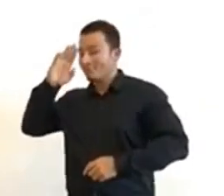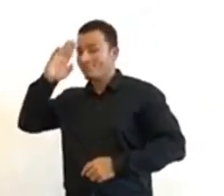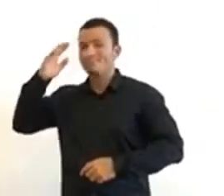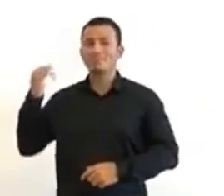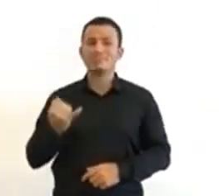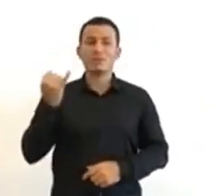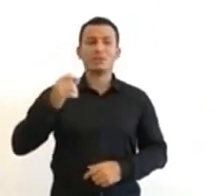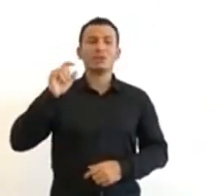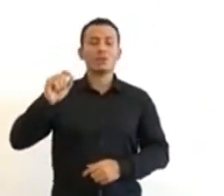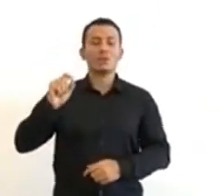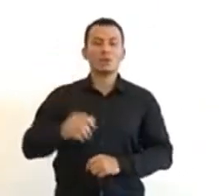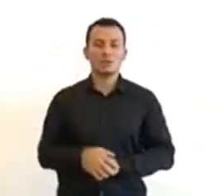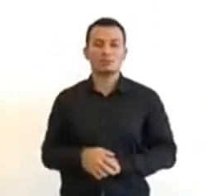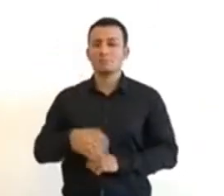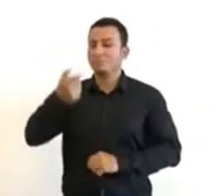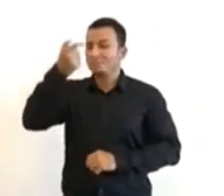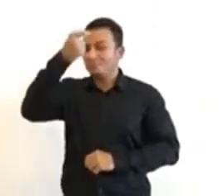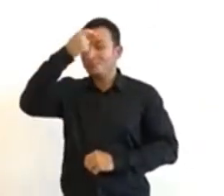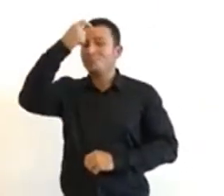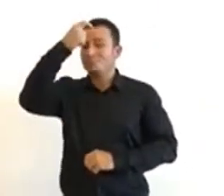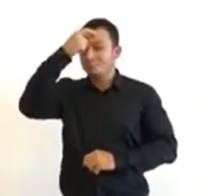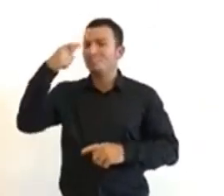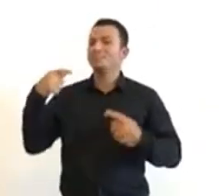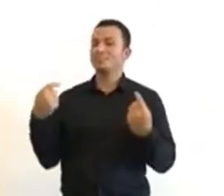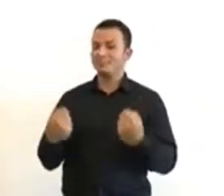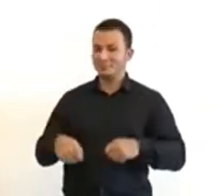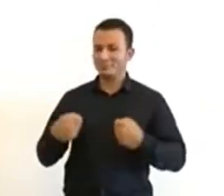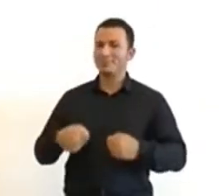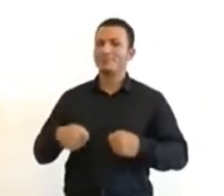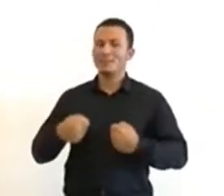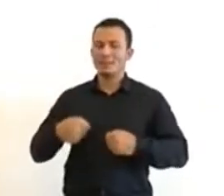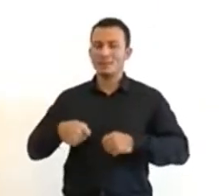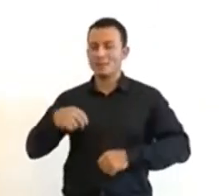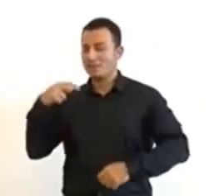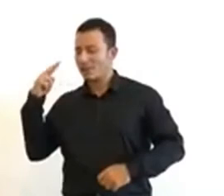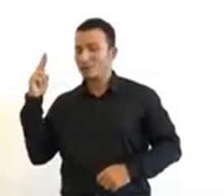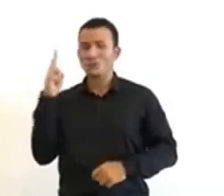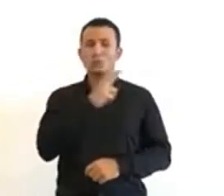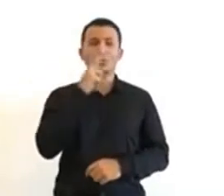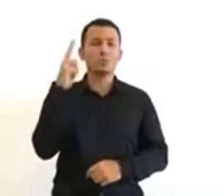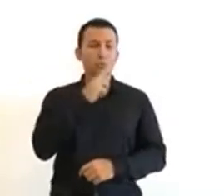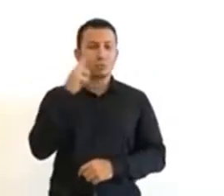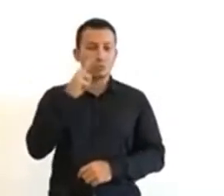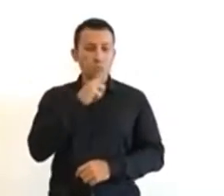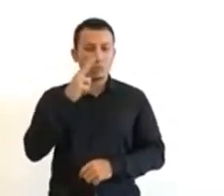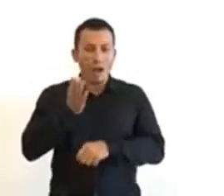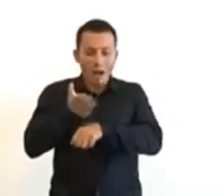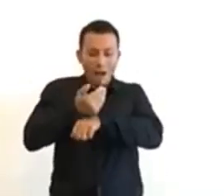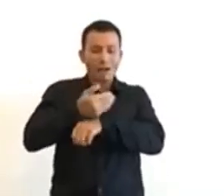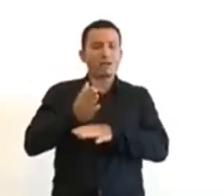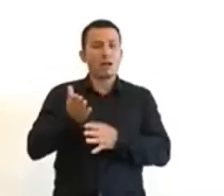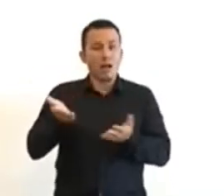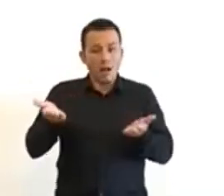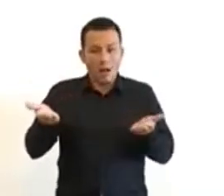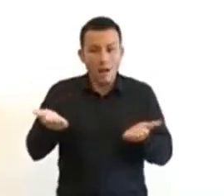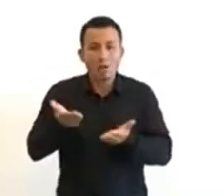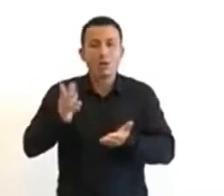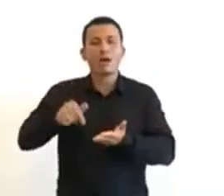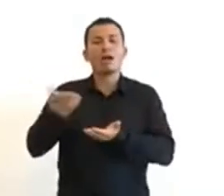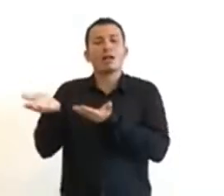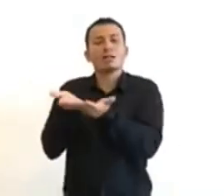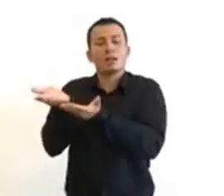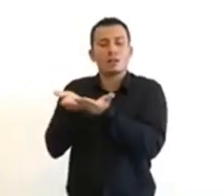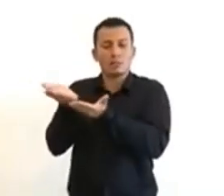é nós sairmos daqui conscientes da necessidade urgente, inadiável, da adoção do